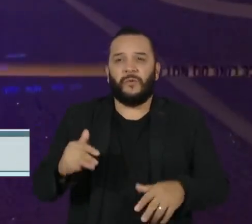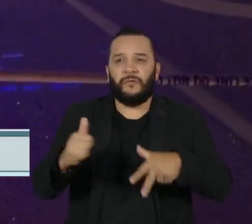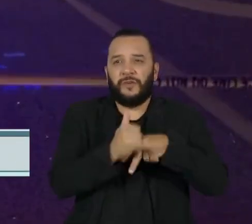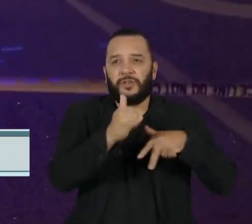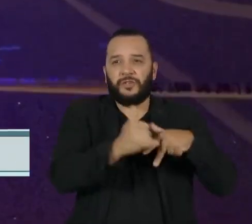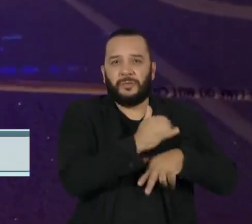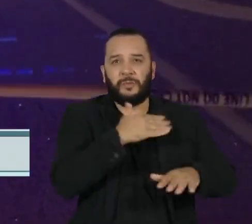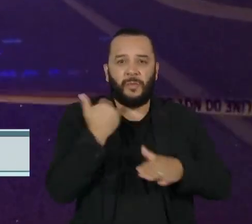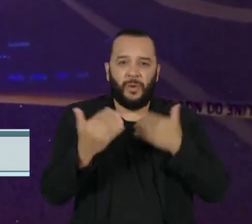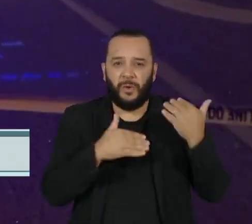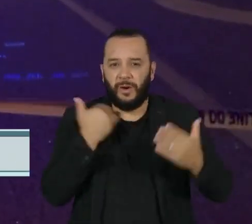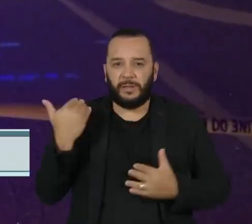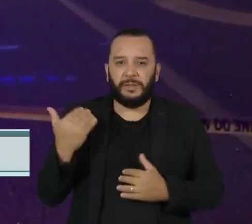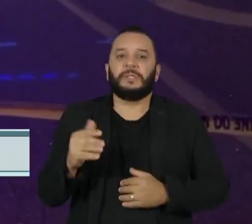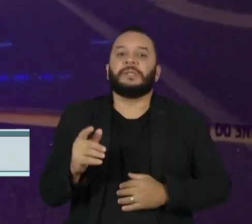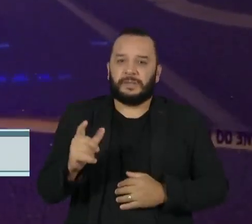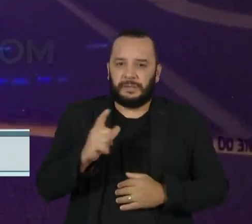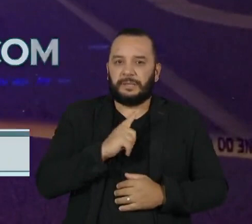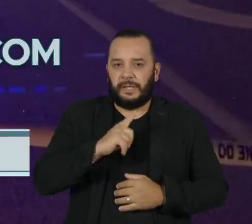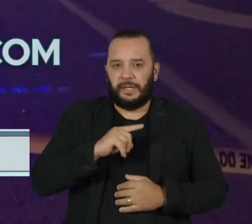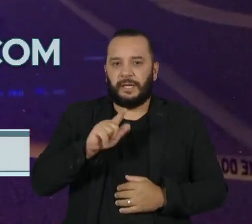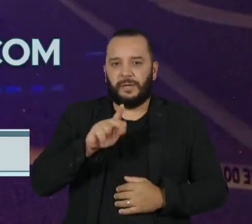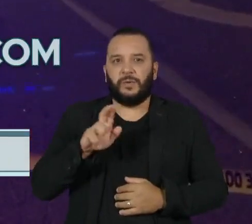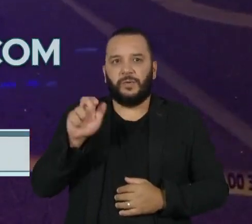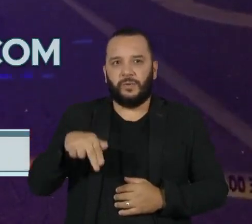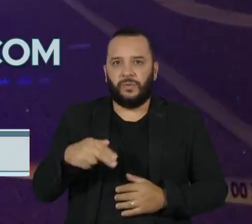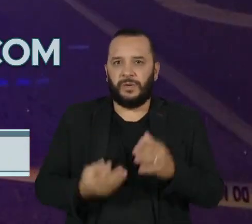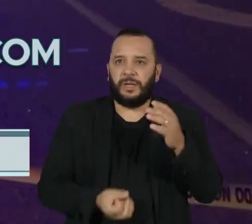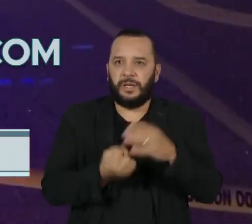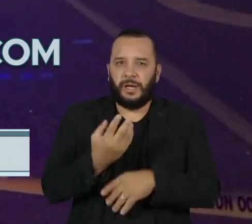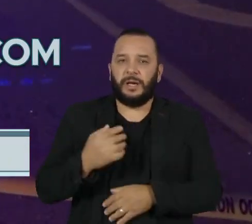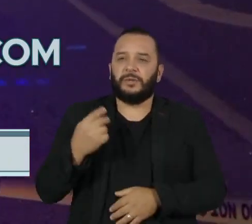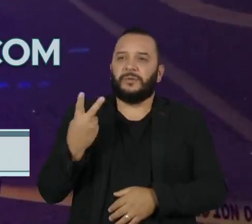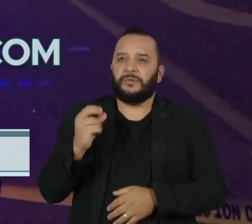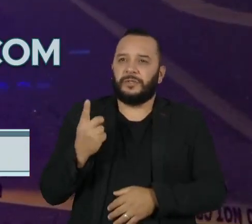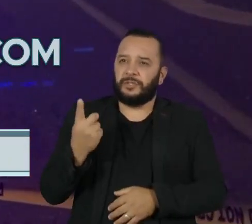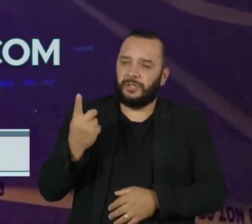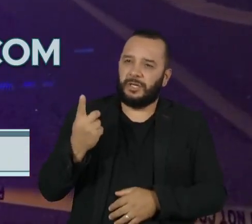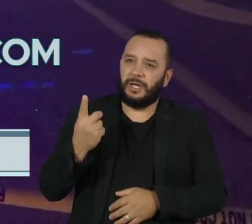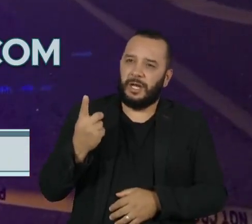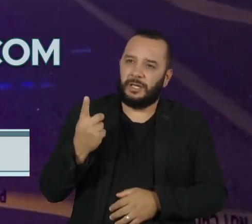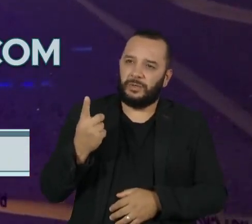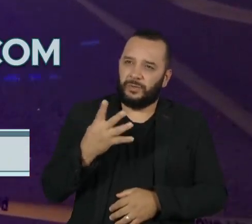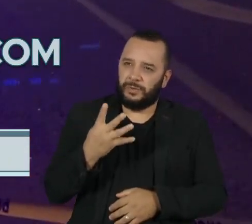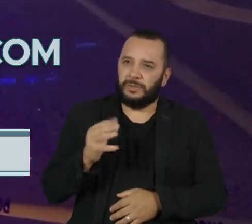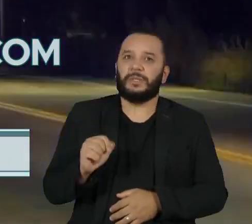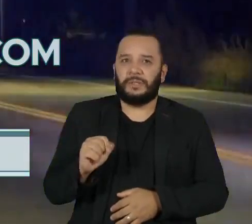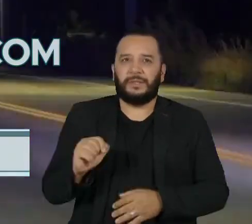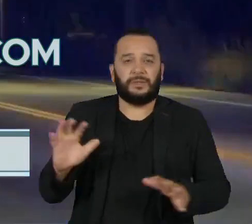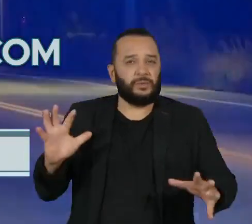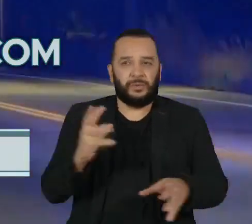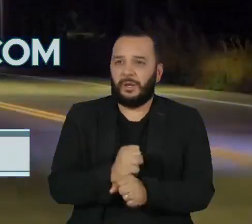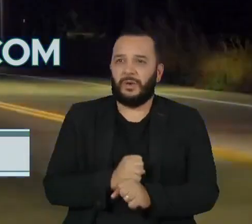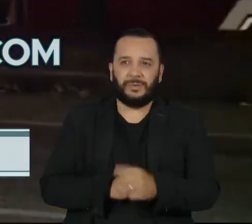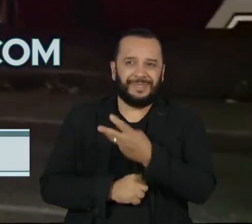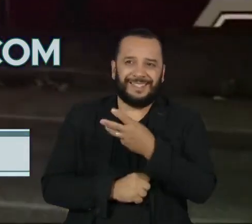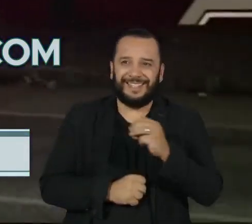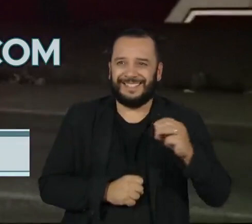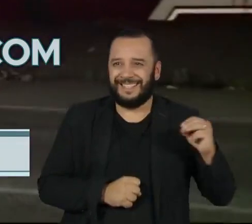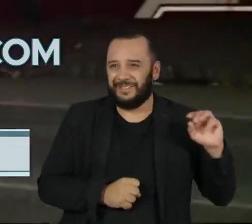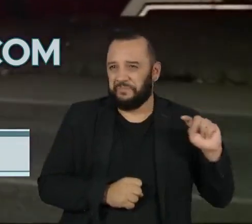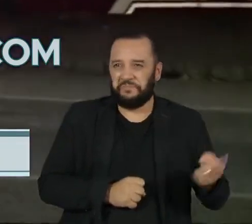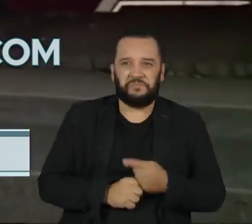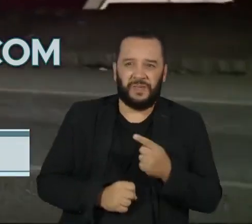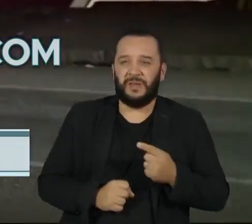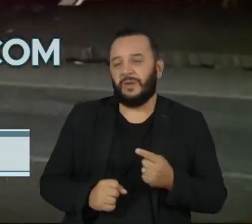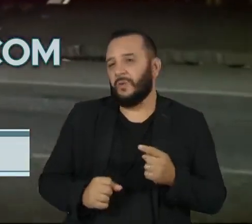da Gun Violence Archive em 2014 foram registrados mais de 300.000 incidentes com armas